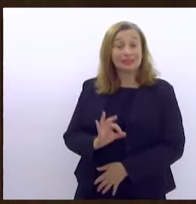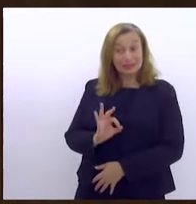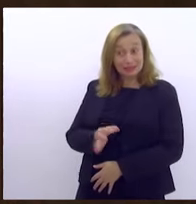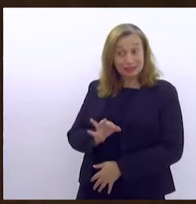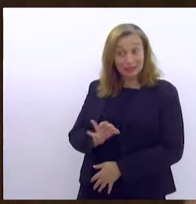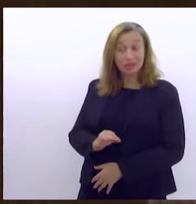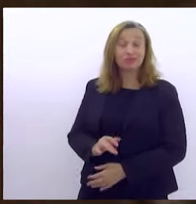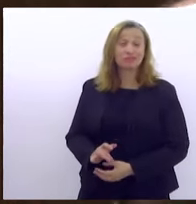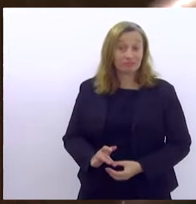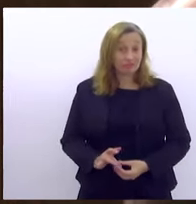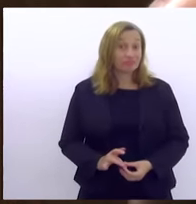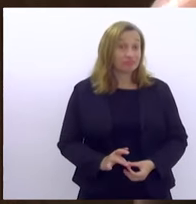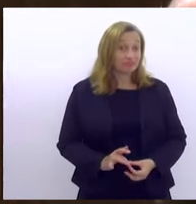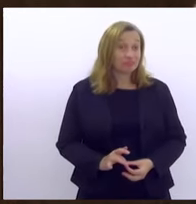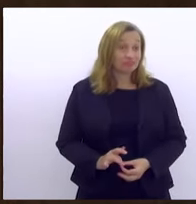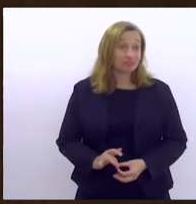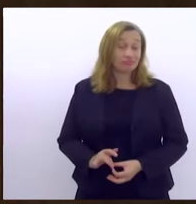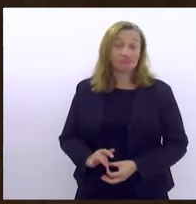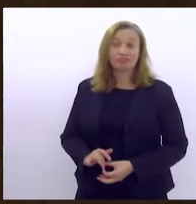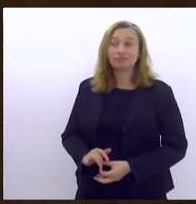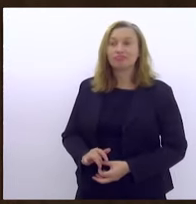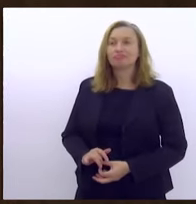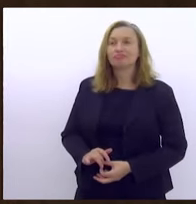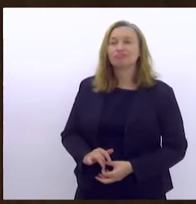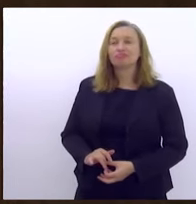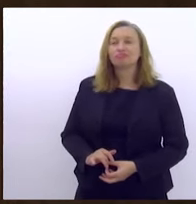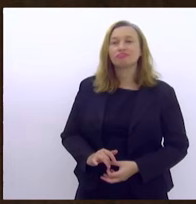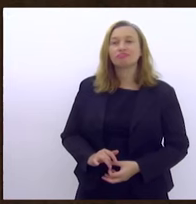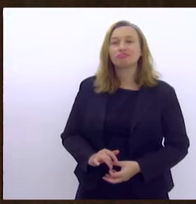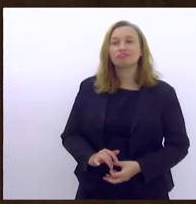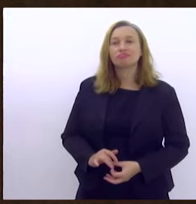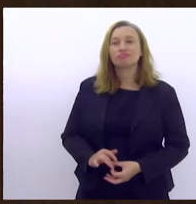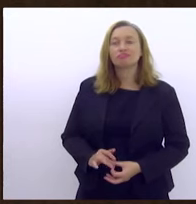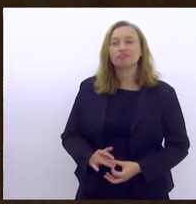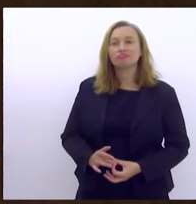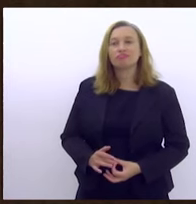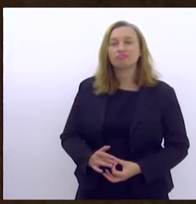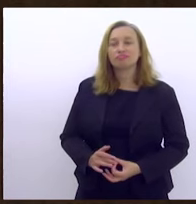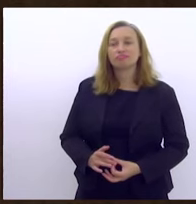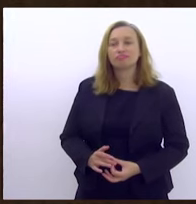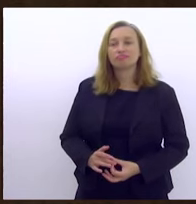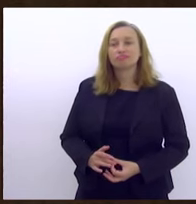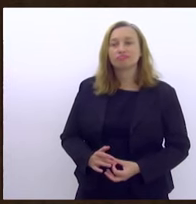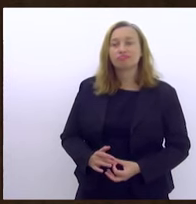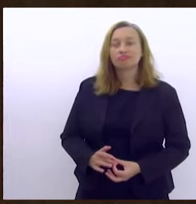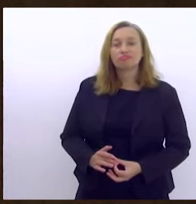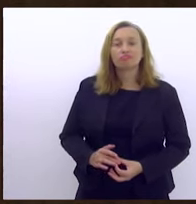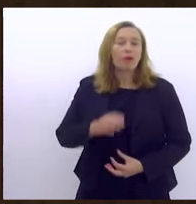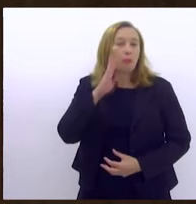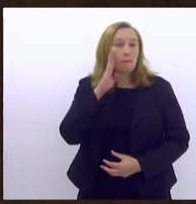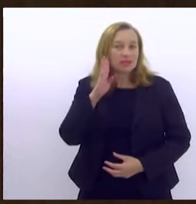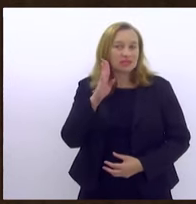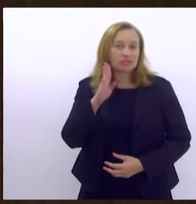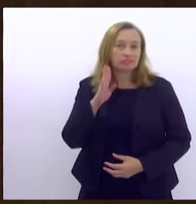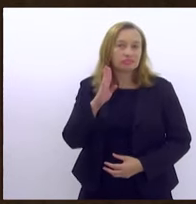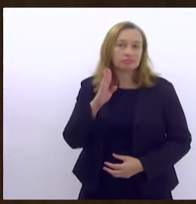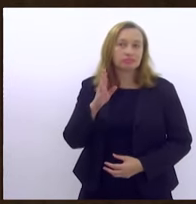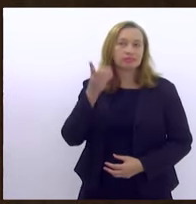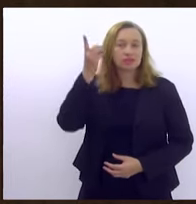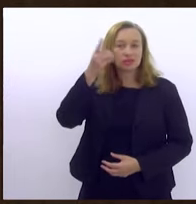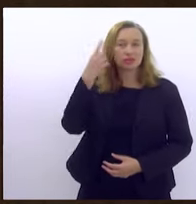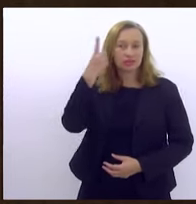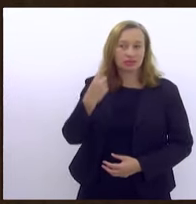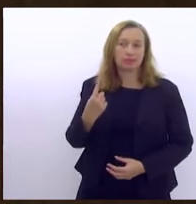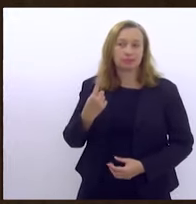Evidente. E essa é o parte-pria, o princípio da deputada Dani